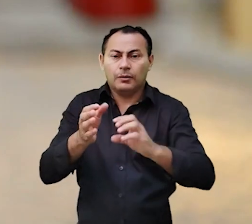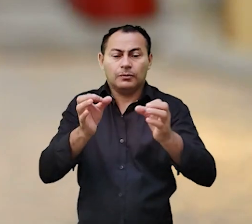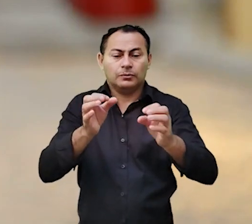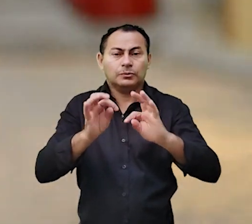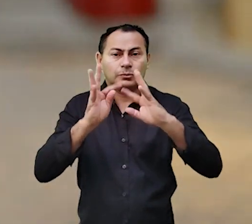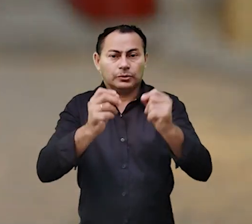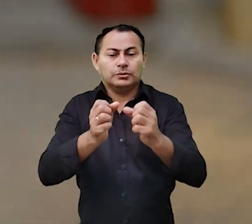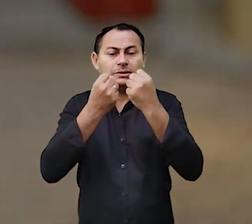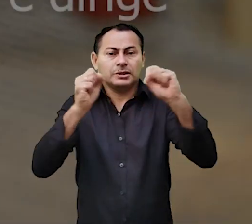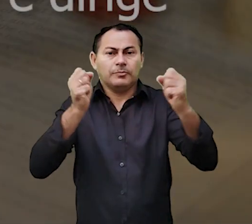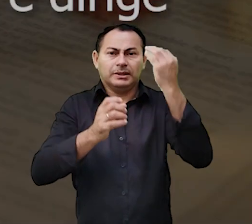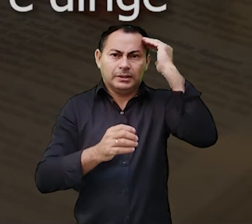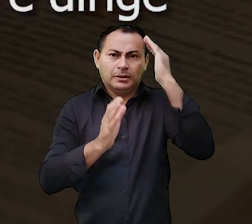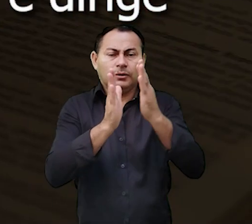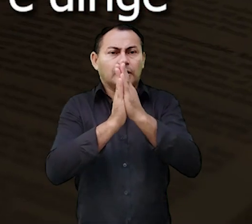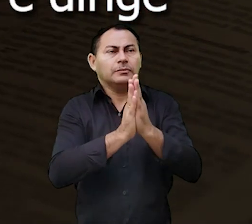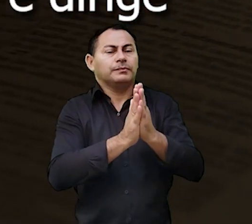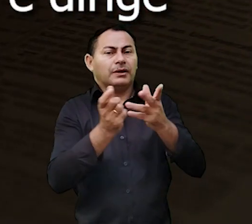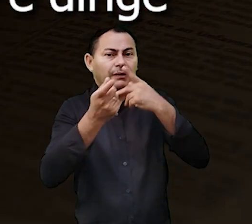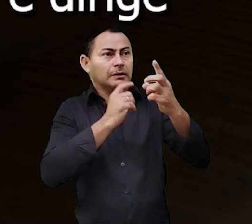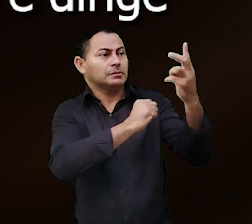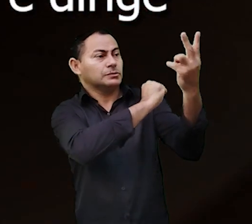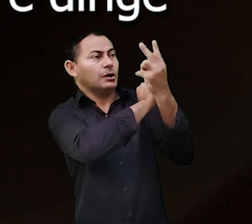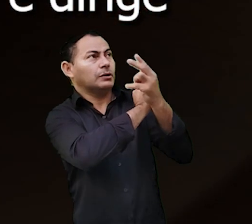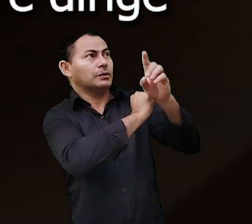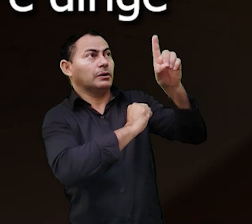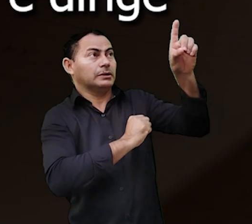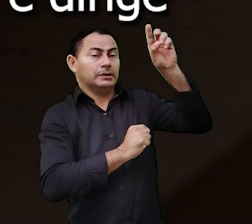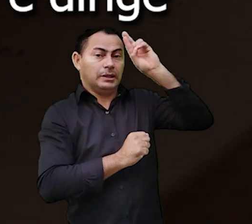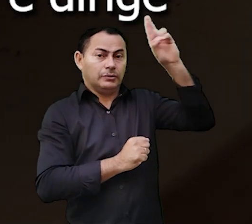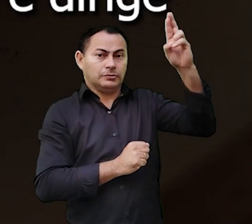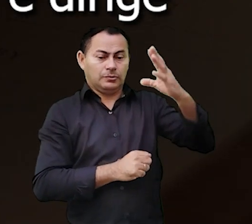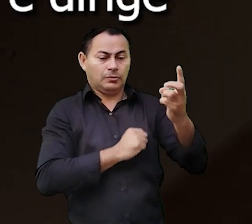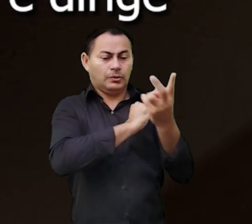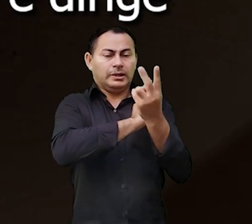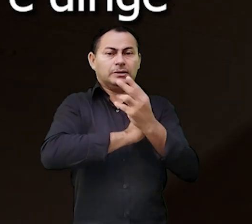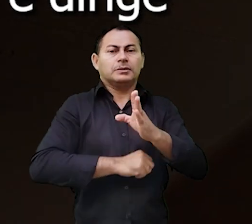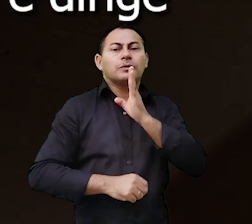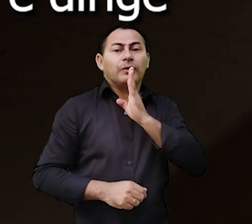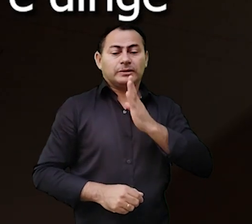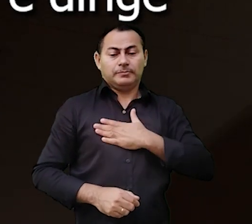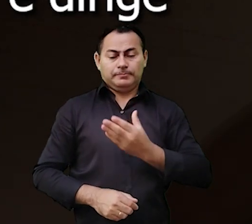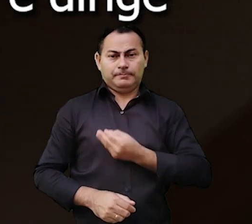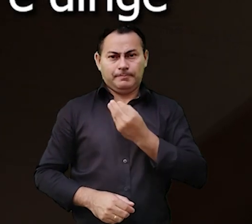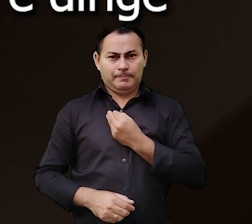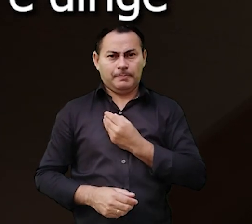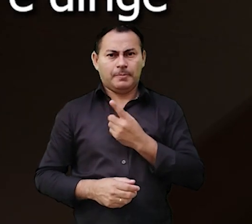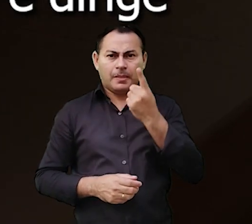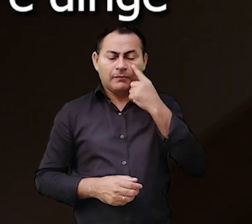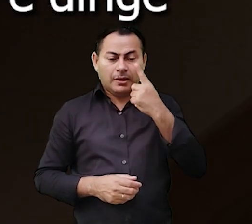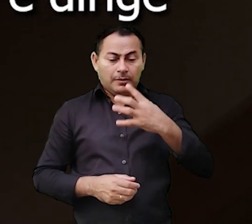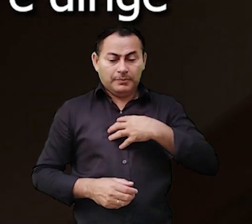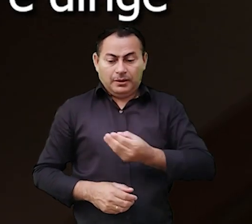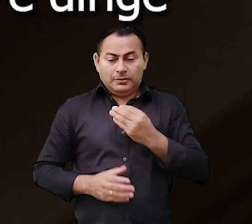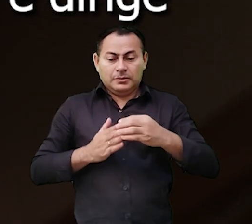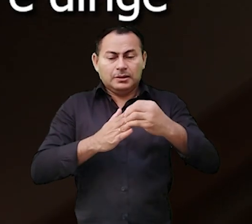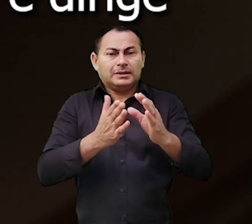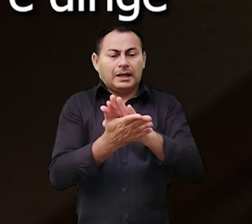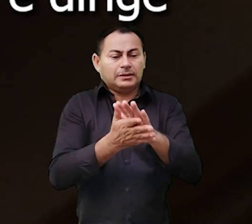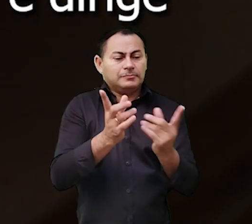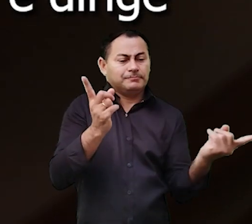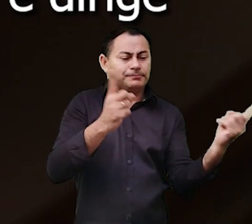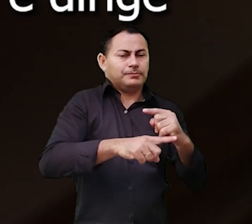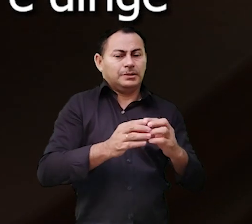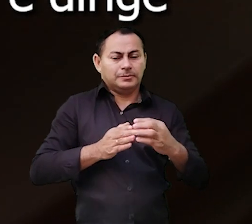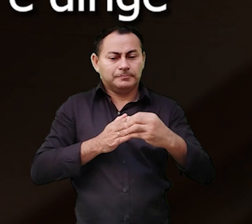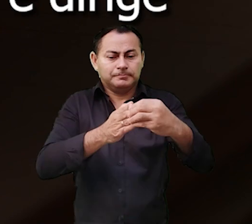entender melhor a oração. Sonda-me, ó Deus, e conhece as minhas inquietações. Vê se em minha conduta algo te